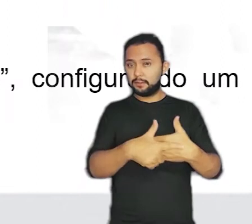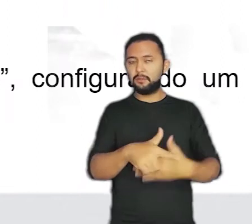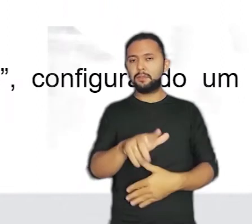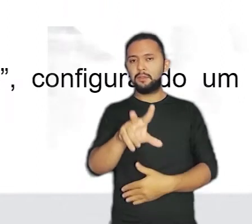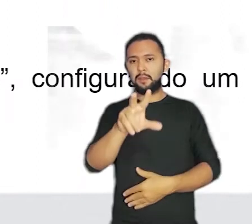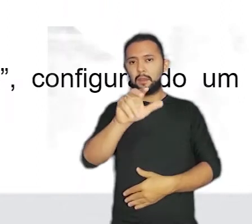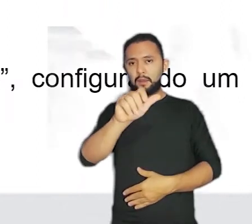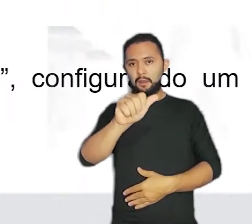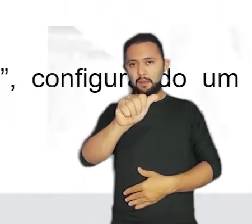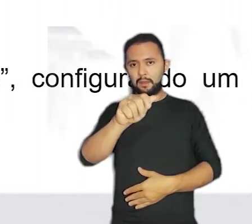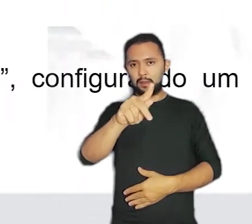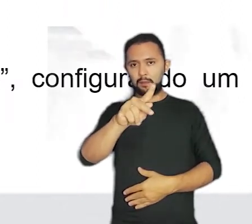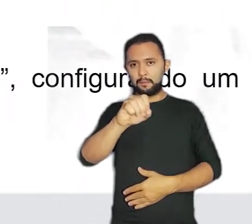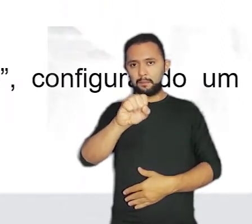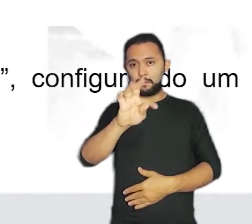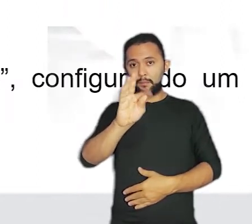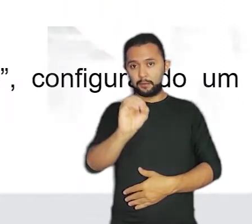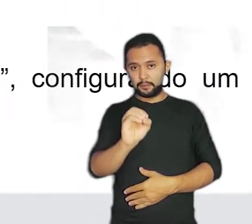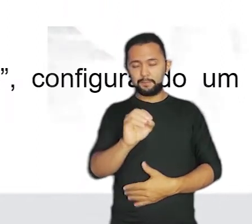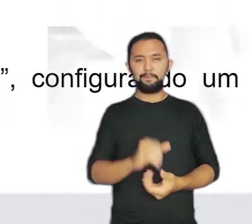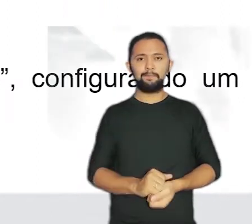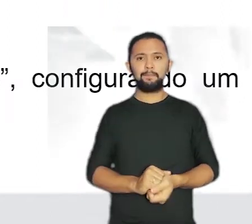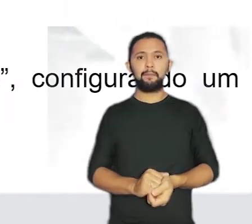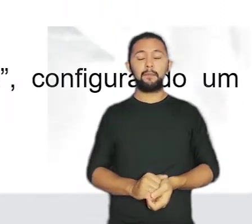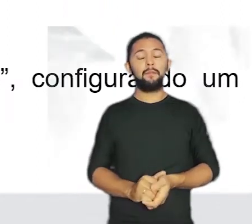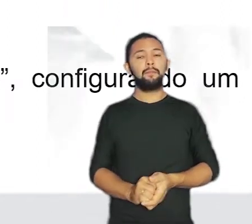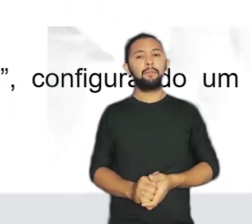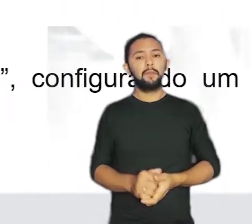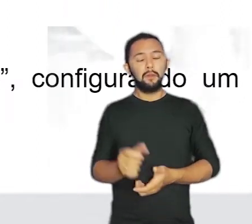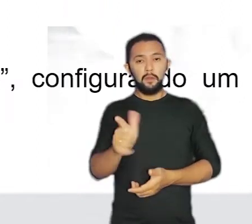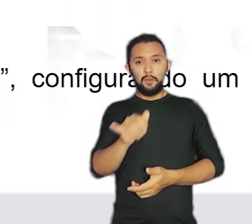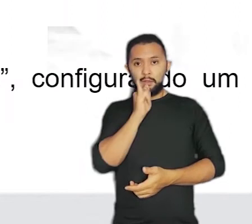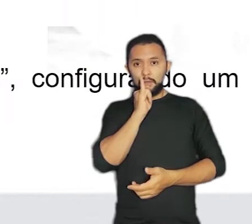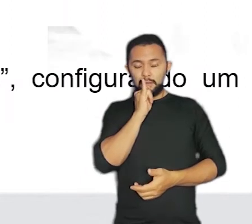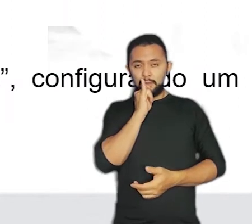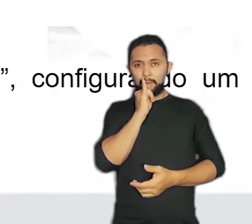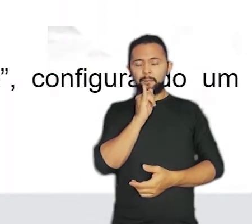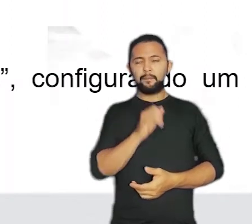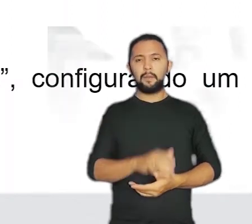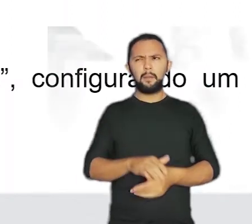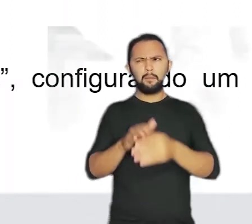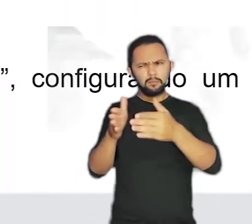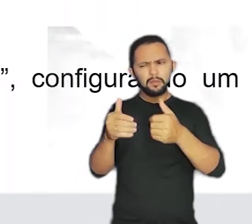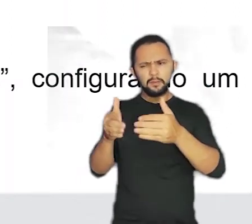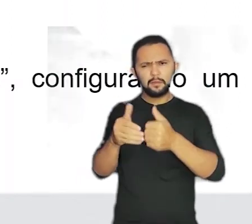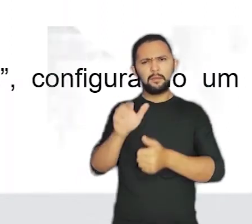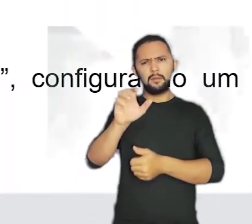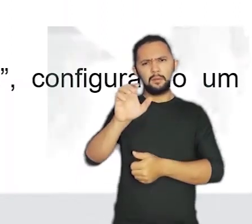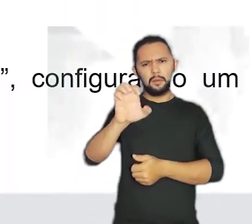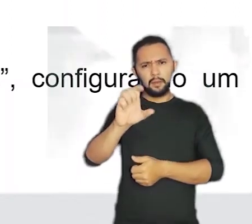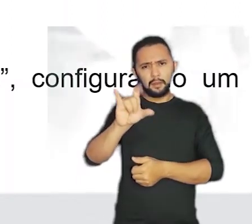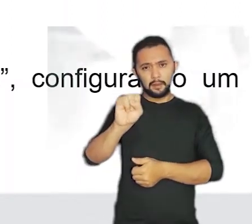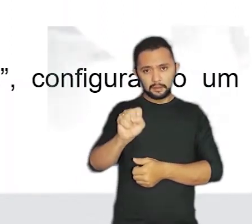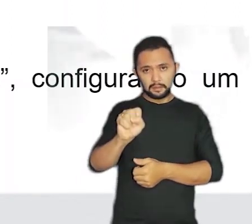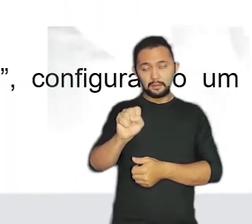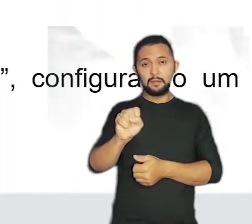bom? Por favor, Elis, ensine-me a cantar como você. Então, aqui agora eu estou chamando a atenção da Elis, né? Elis, me ensine